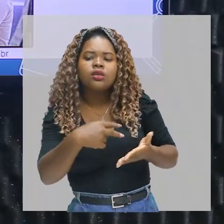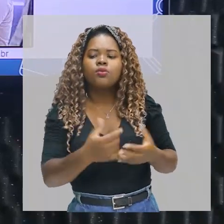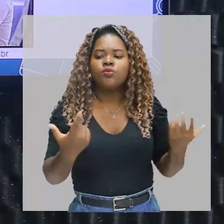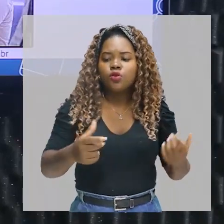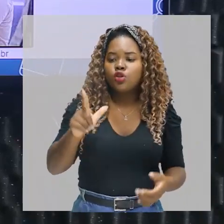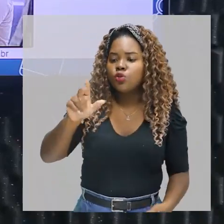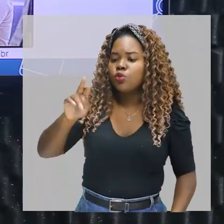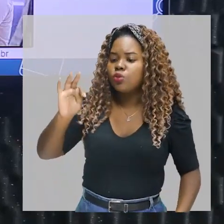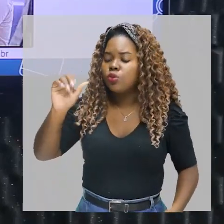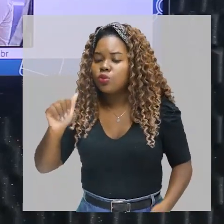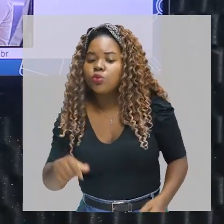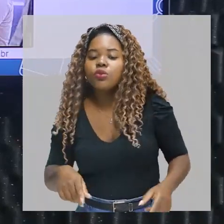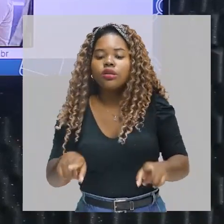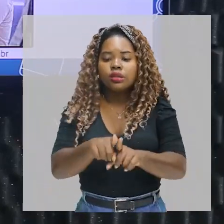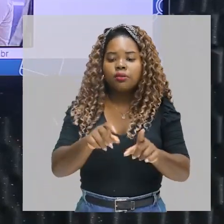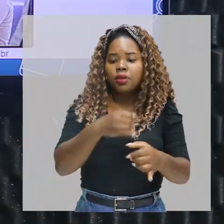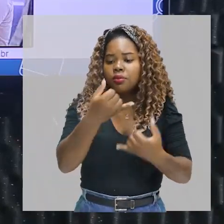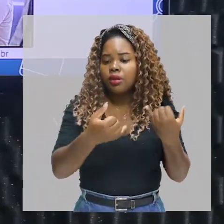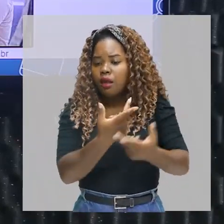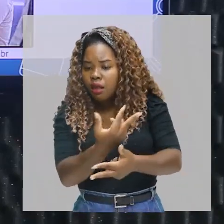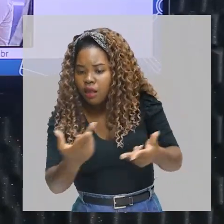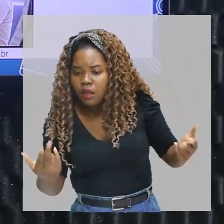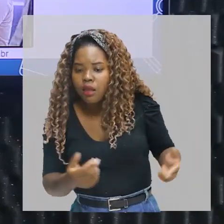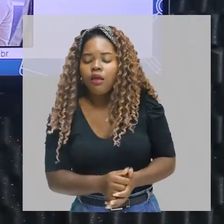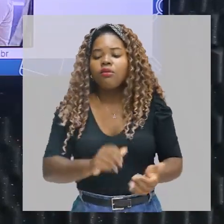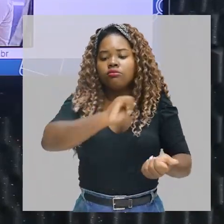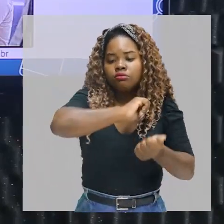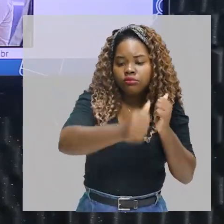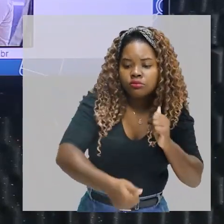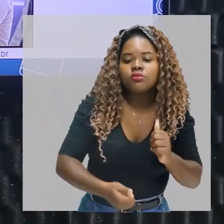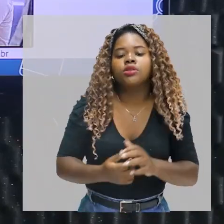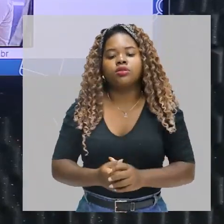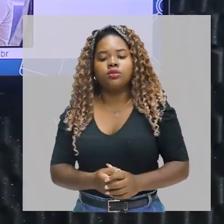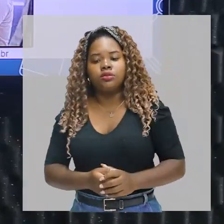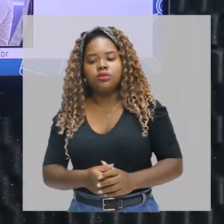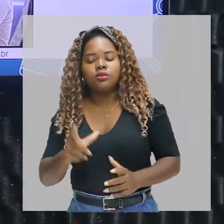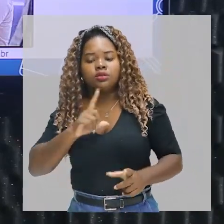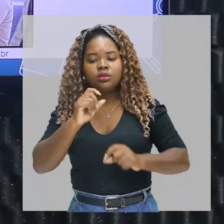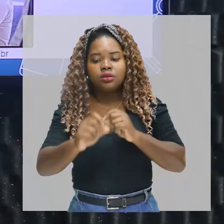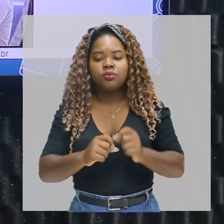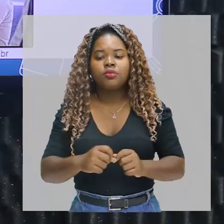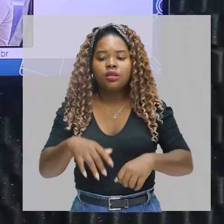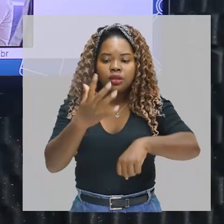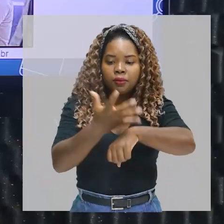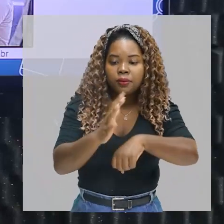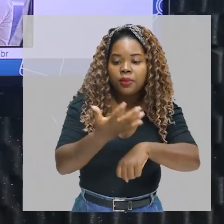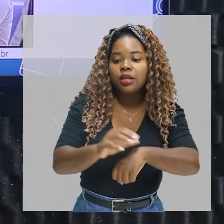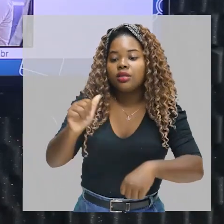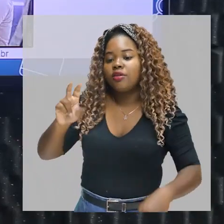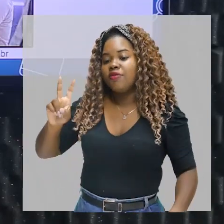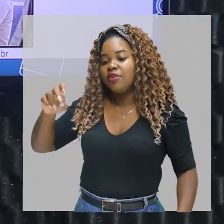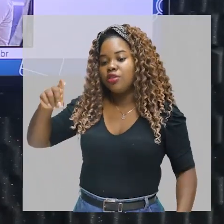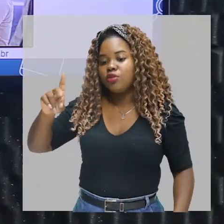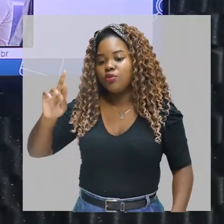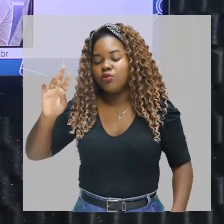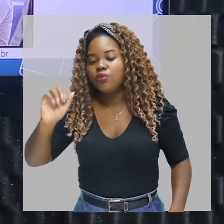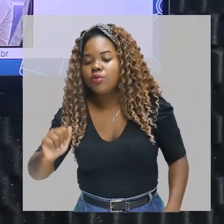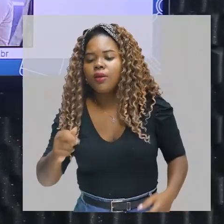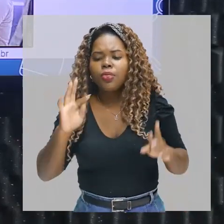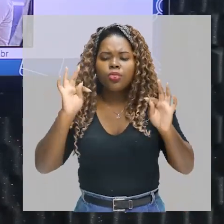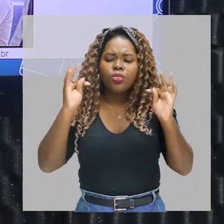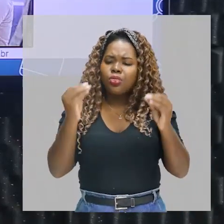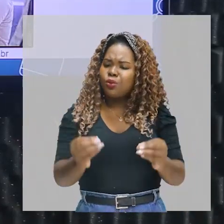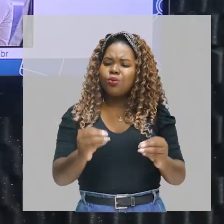lutas, jogos, esportes, ginástica, práticas corporais de aventura. Todas